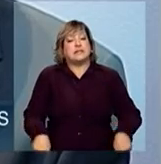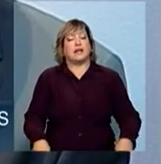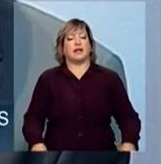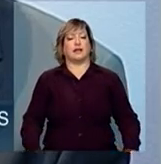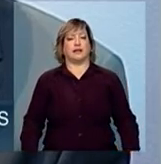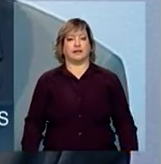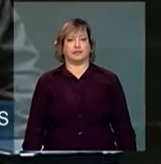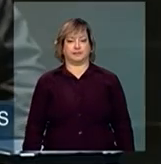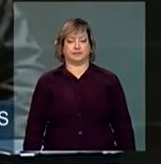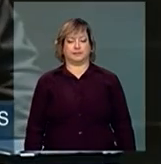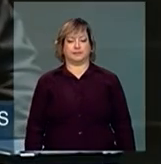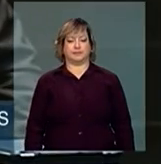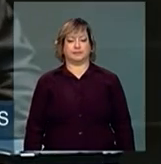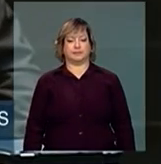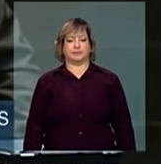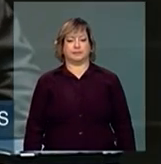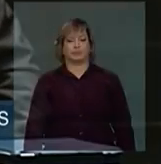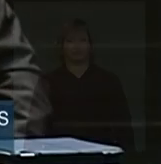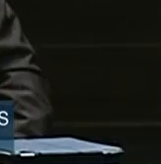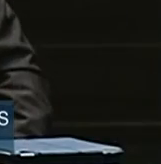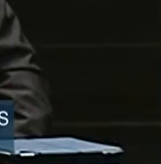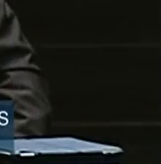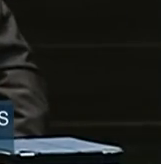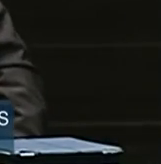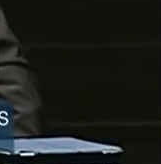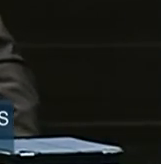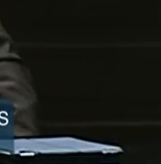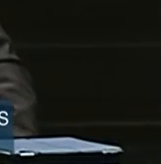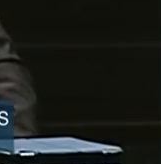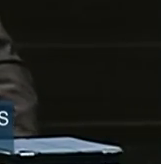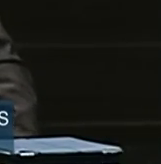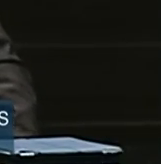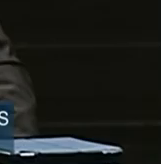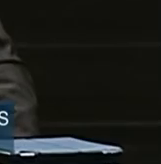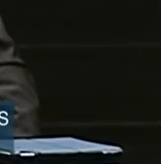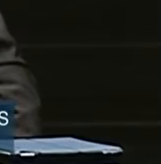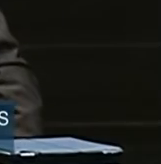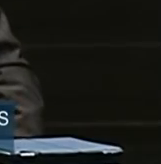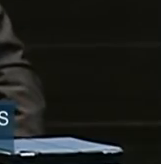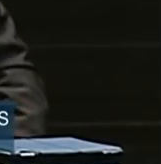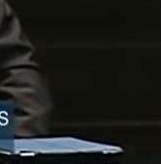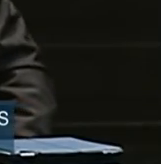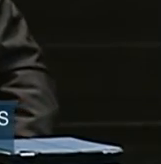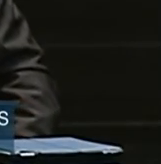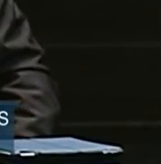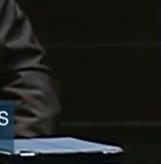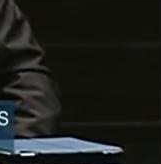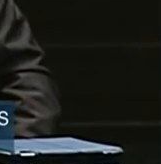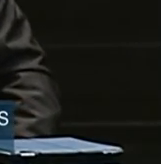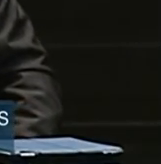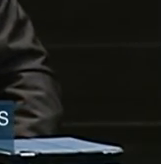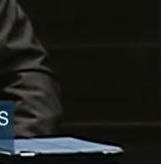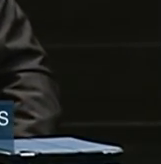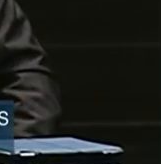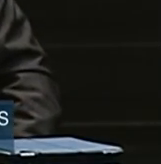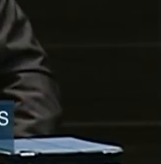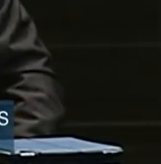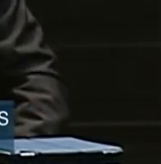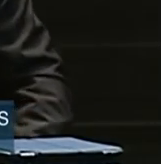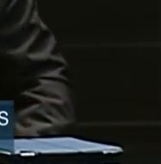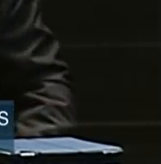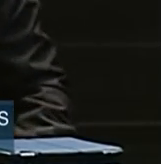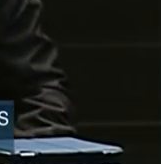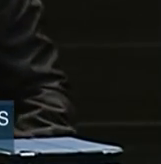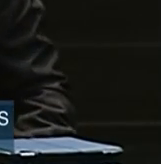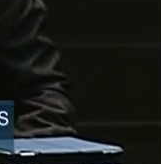estão nessa plenária não sabem da importância disso, mas eu, como agricultor, sei exatamente mensurar o quanto isso é importante para o produtor lá na ponta. Não